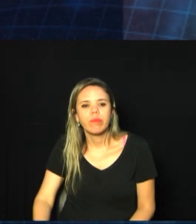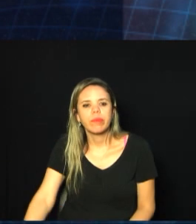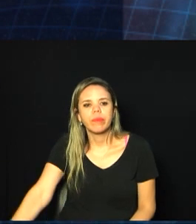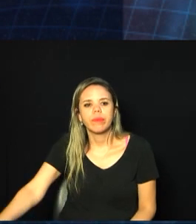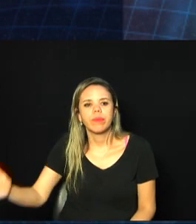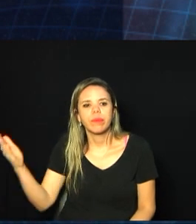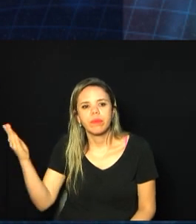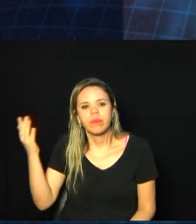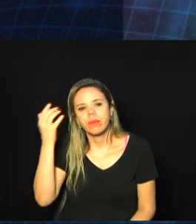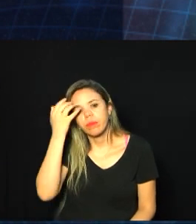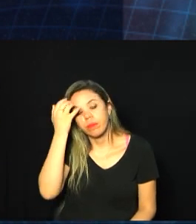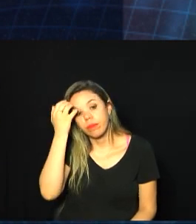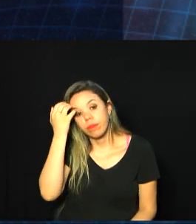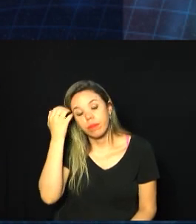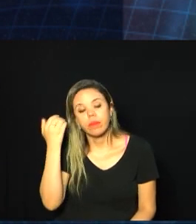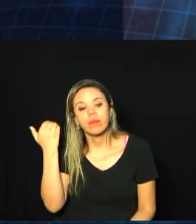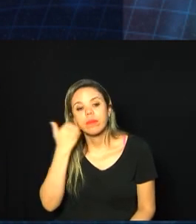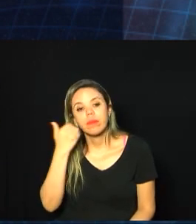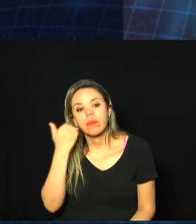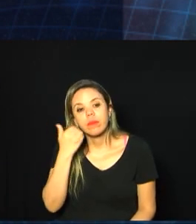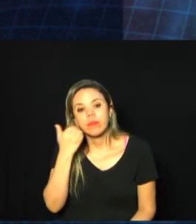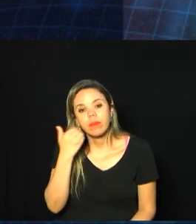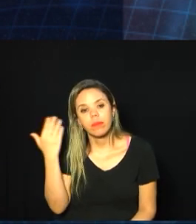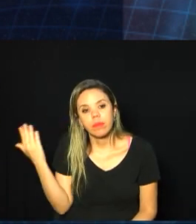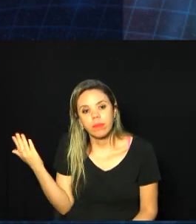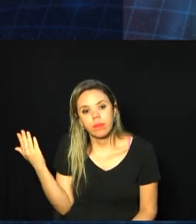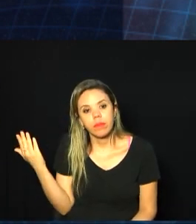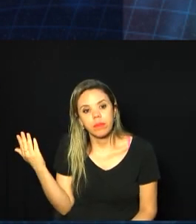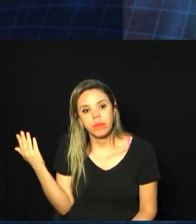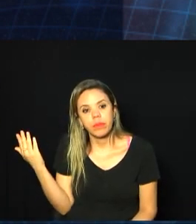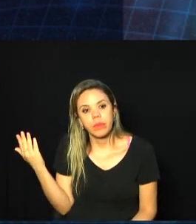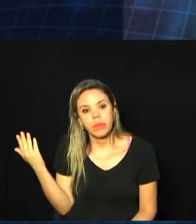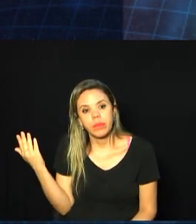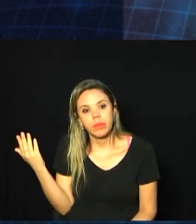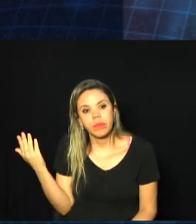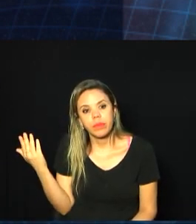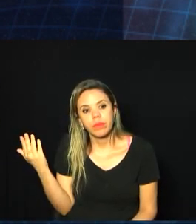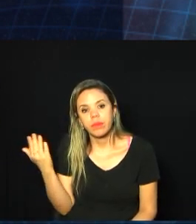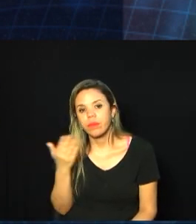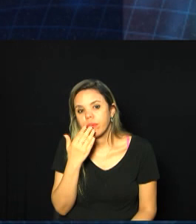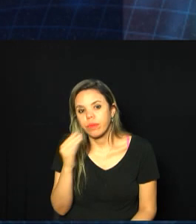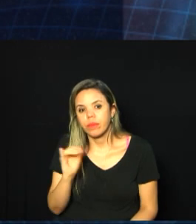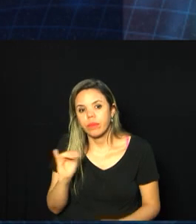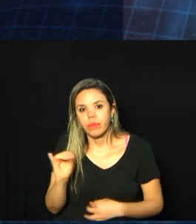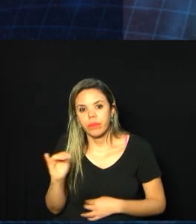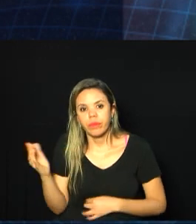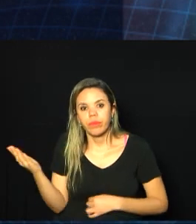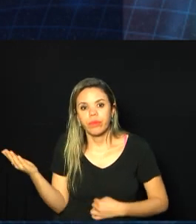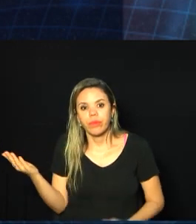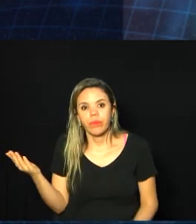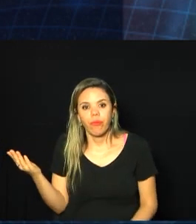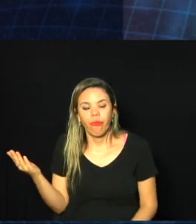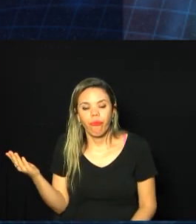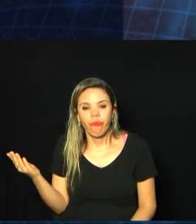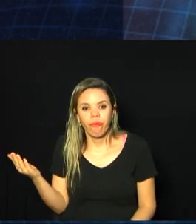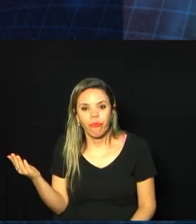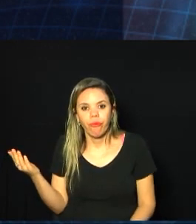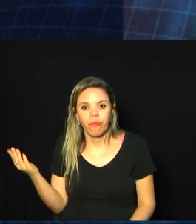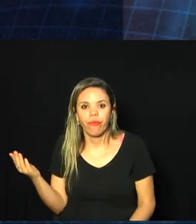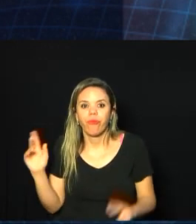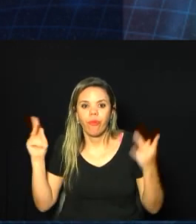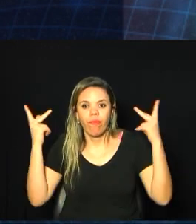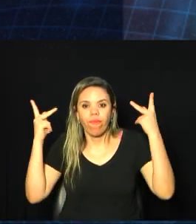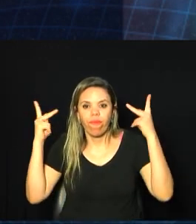Americana 852, Santa Bárbara do Oeste 818, Indaiatuba